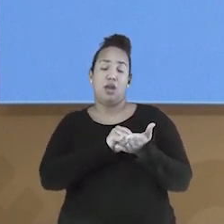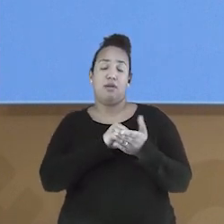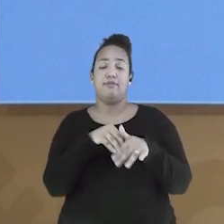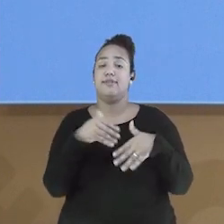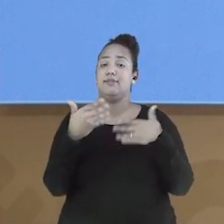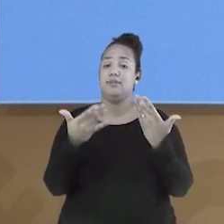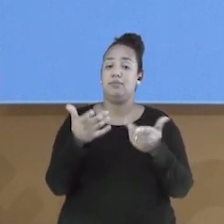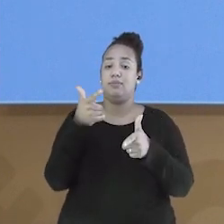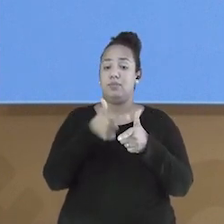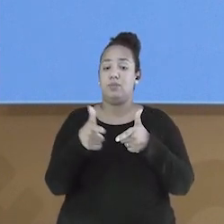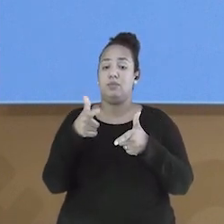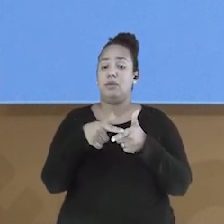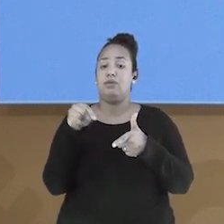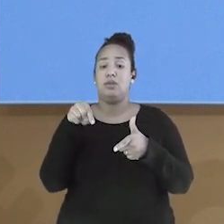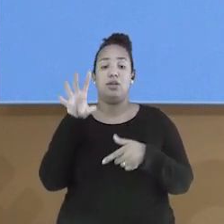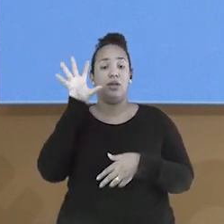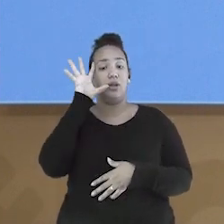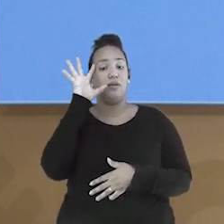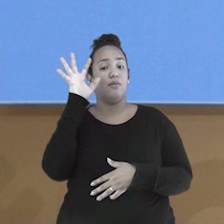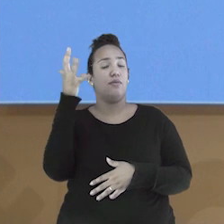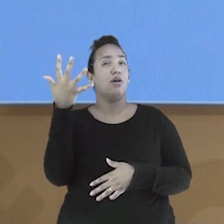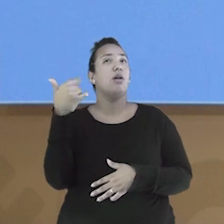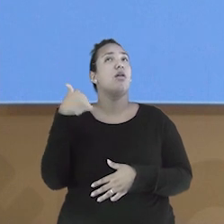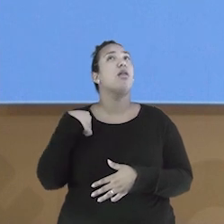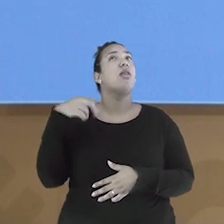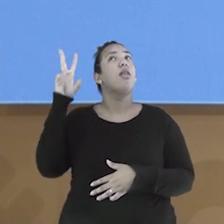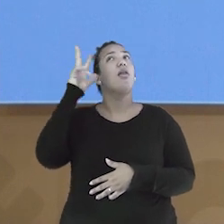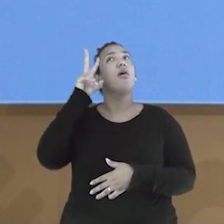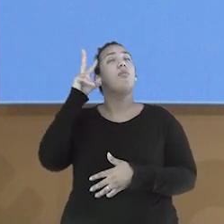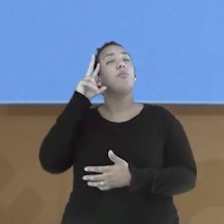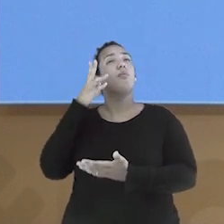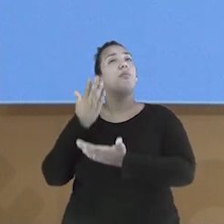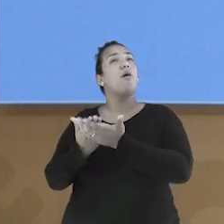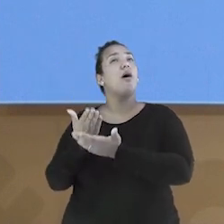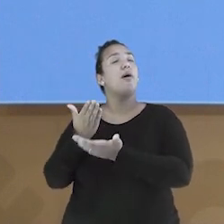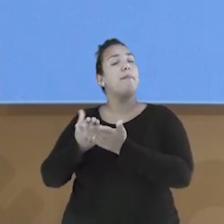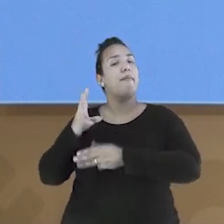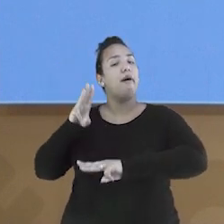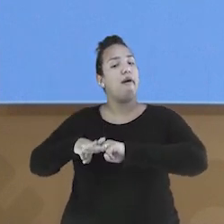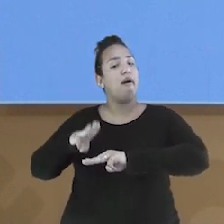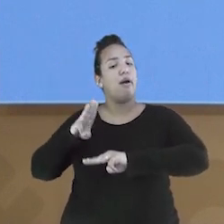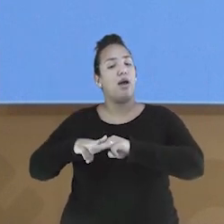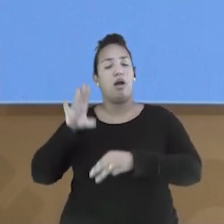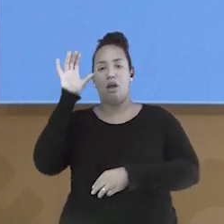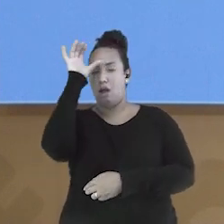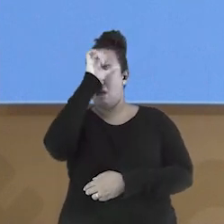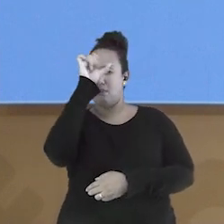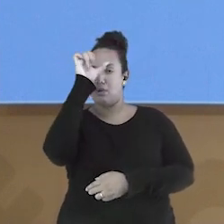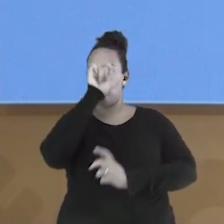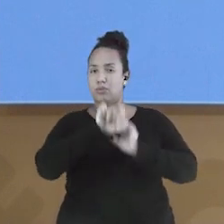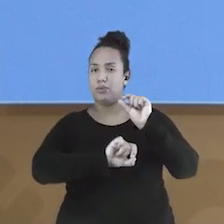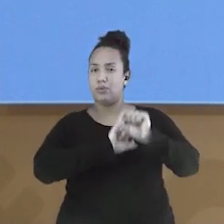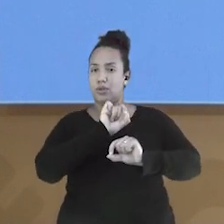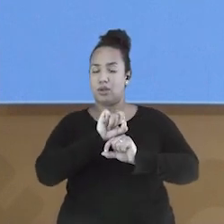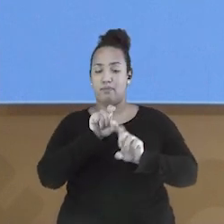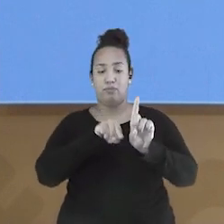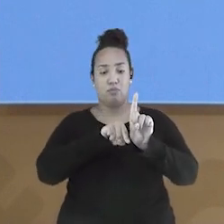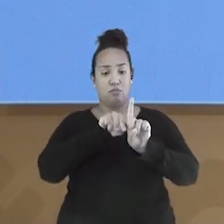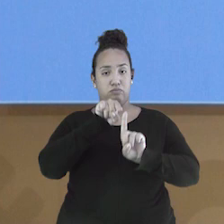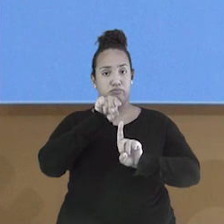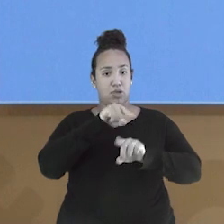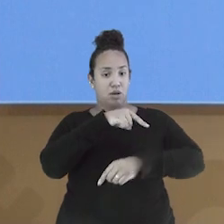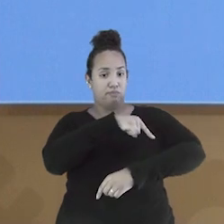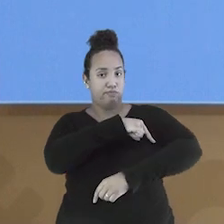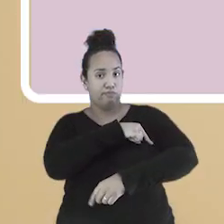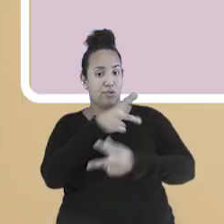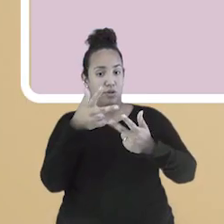seu problema, ele se recordou lá das aulas de matemática, onde aprendeu que o termômetro segue a mesma regra de uma